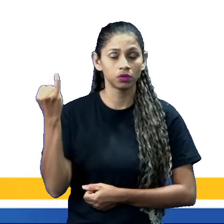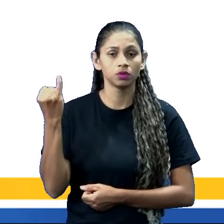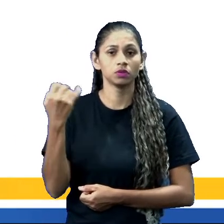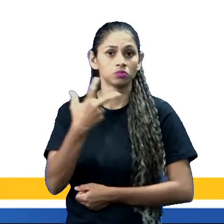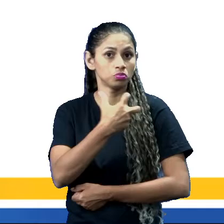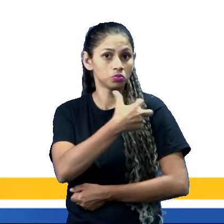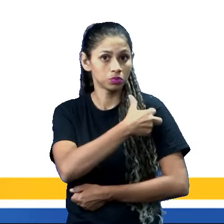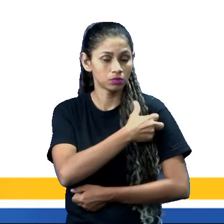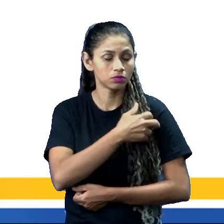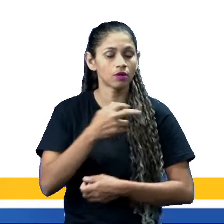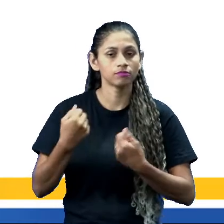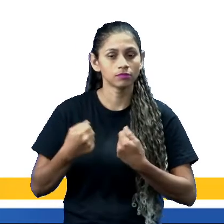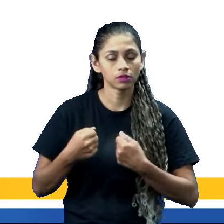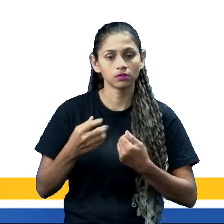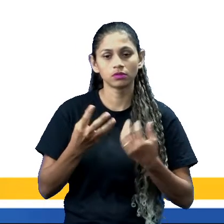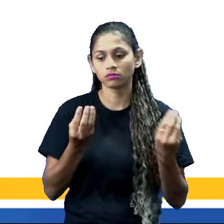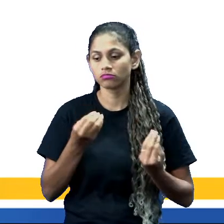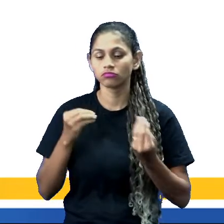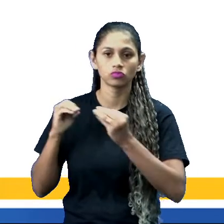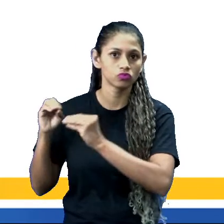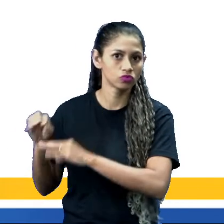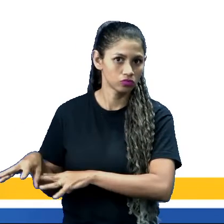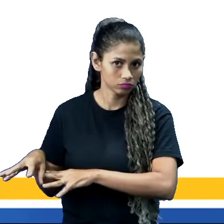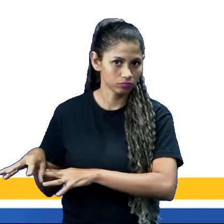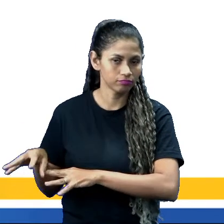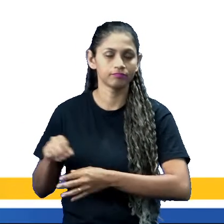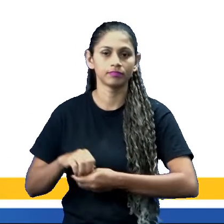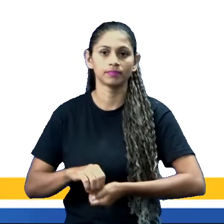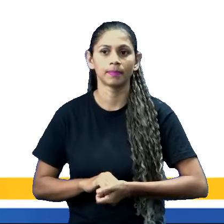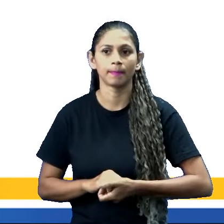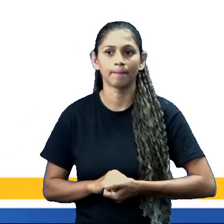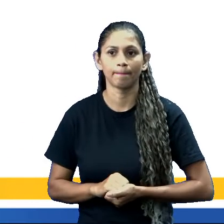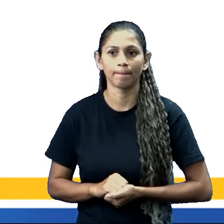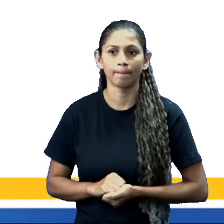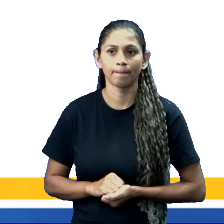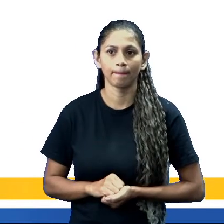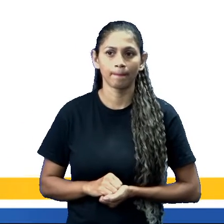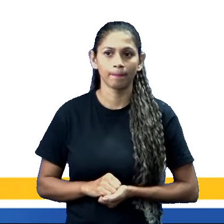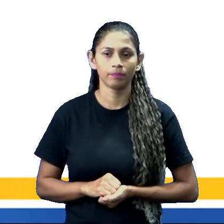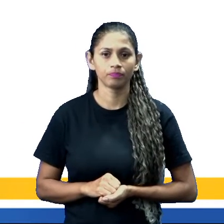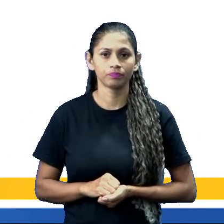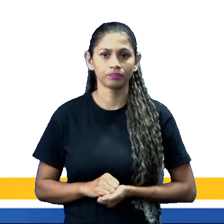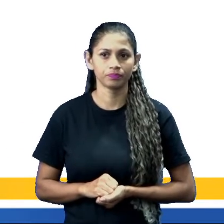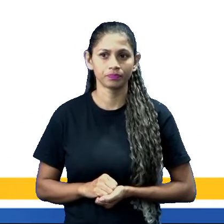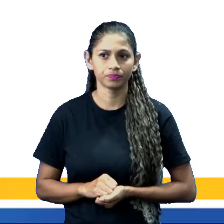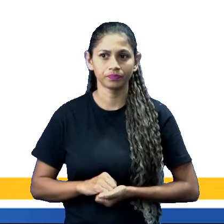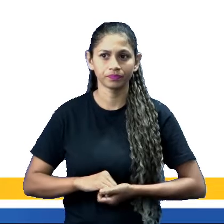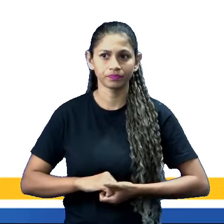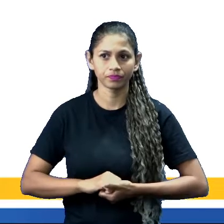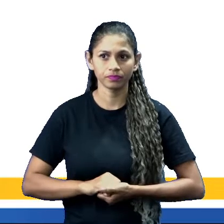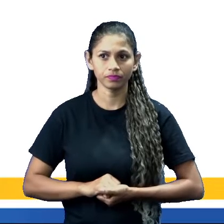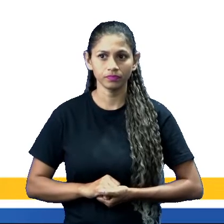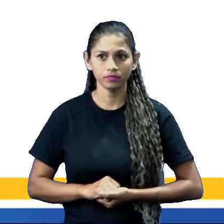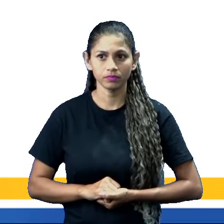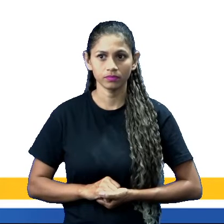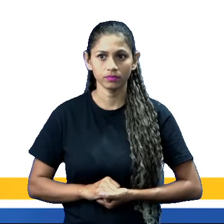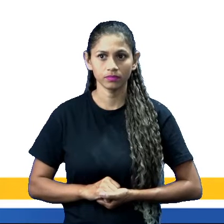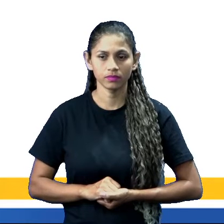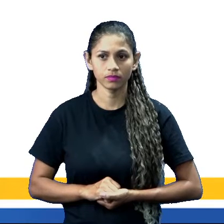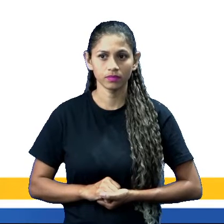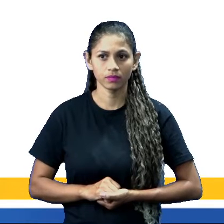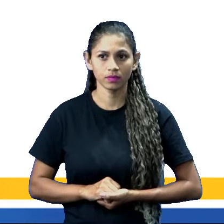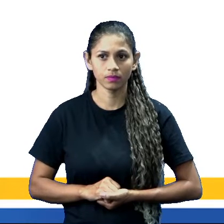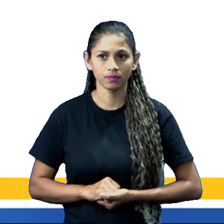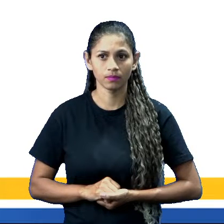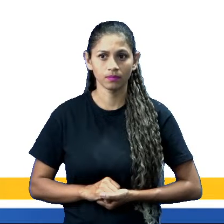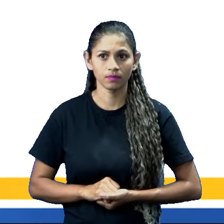com agulha, ou então tem alguma vidraria, né, que quebrou, é nesse tipo de material, né, que a gente faz, esse tipo de lixo que a gente